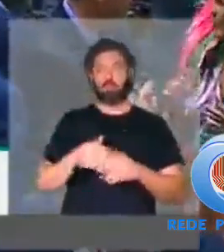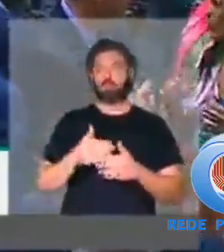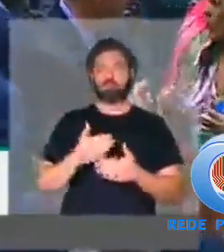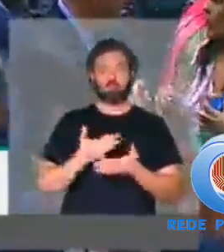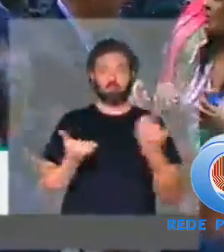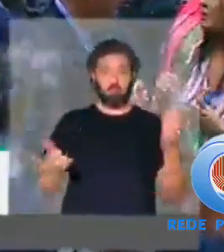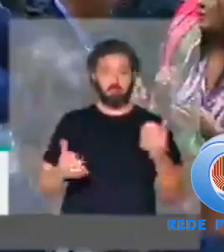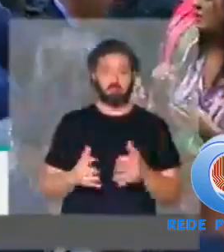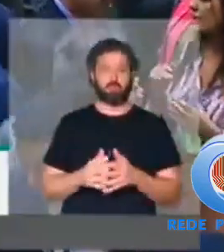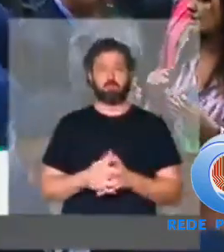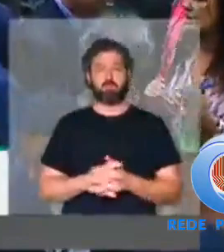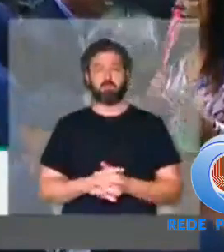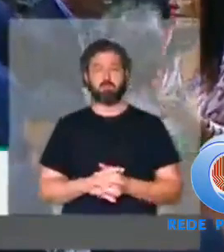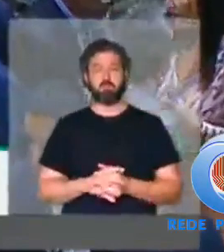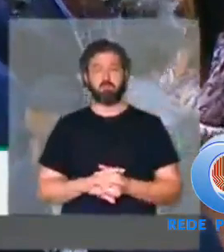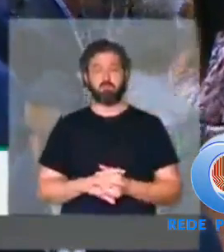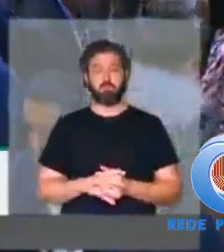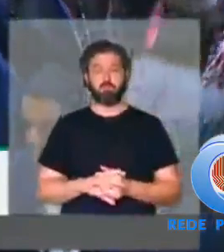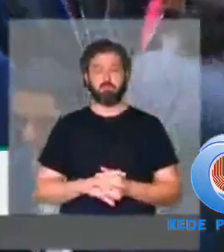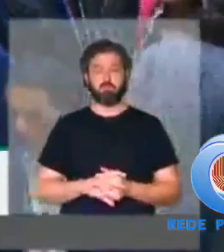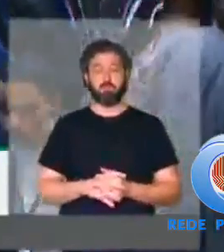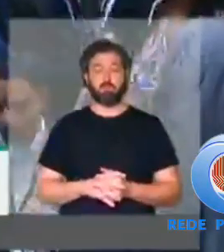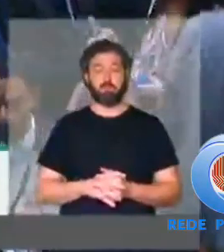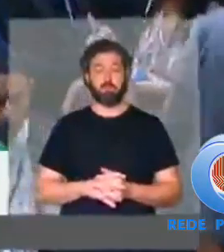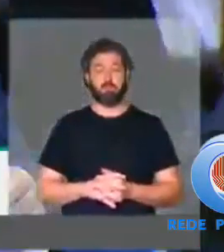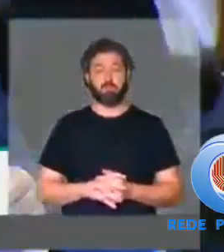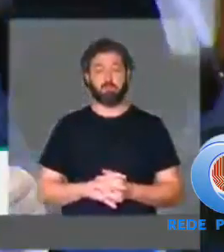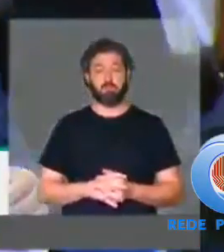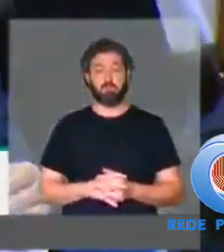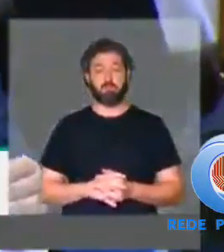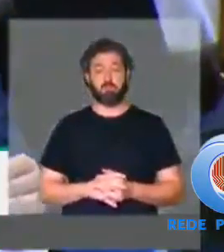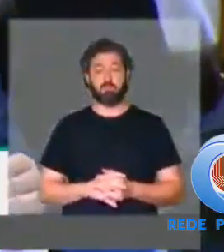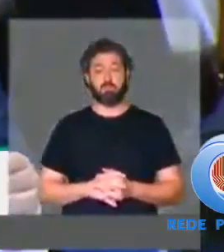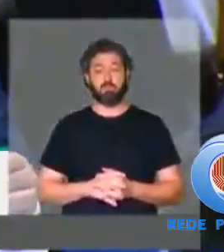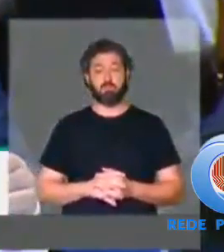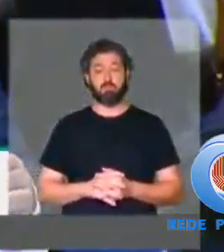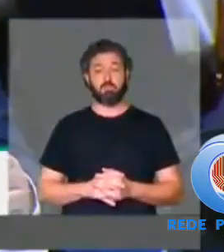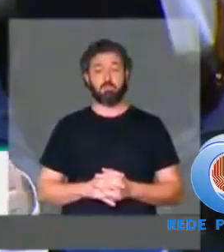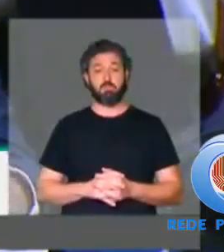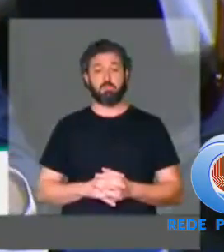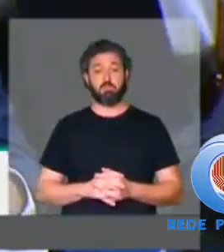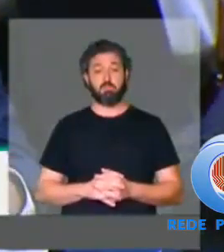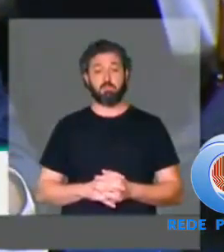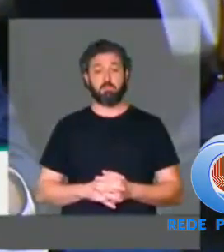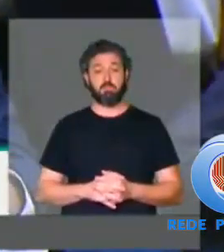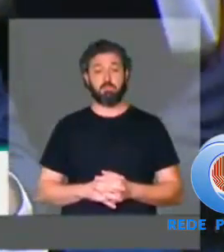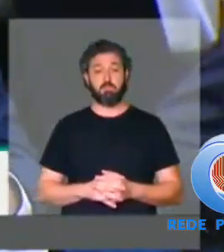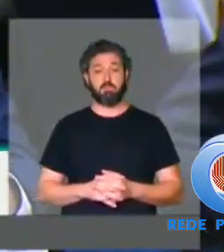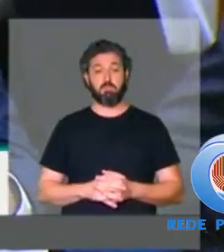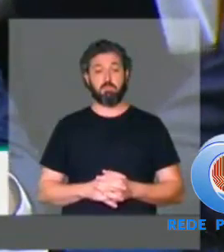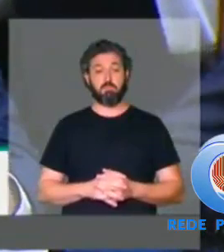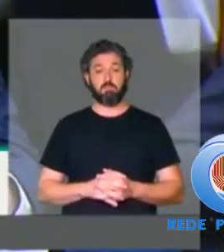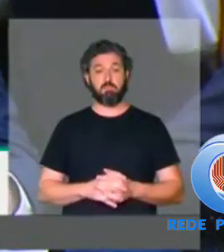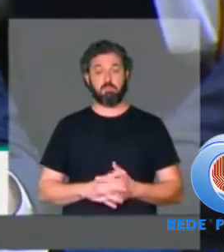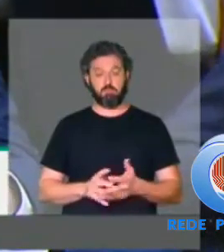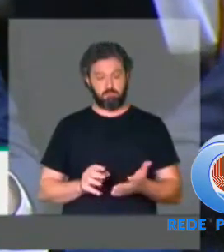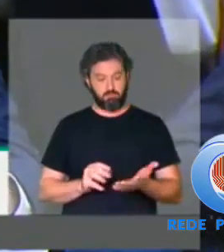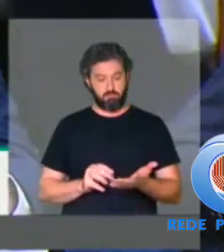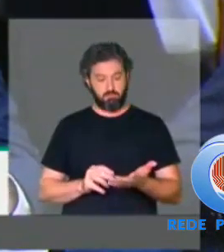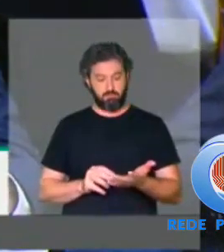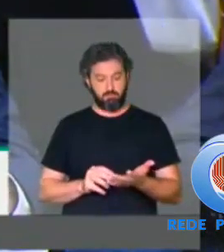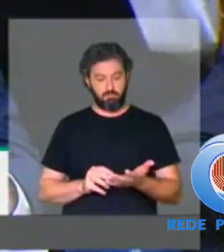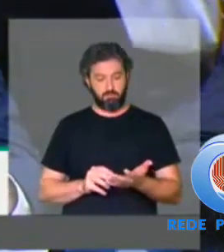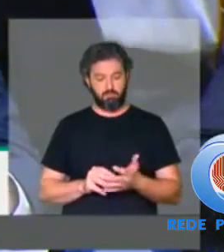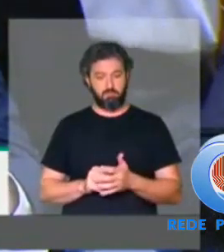não passando. Querem votar? Vem aqui, velho. Deveriam ajudar. Agora é presença